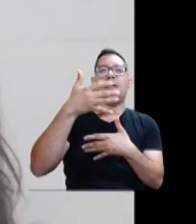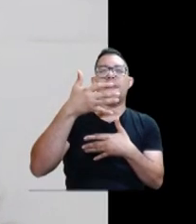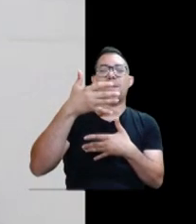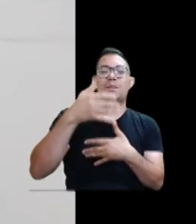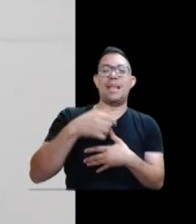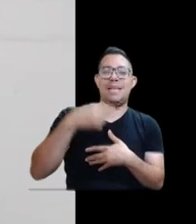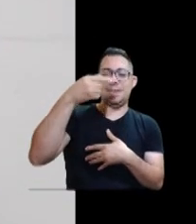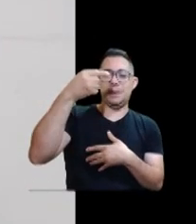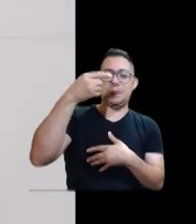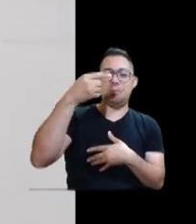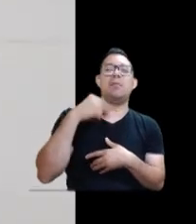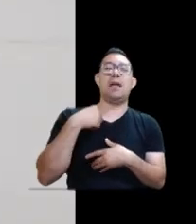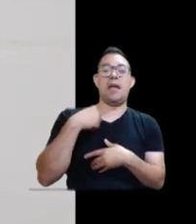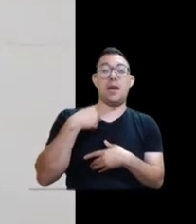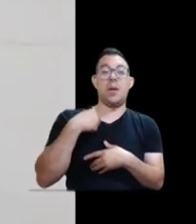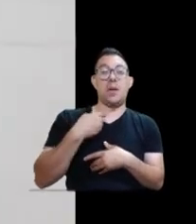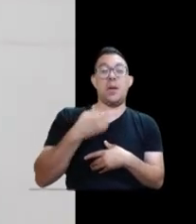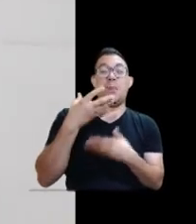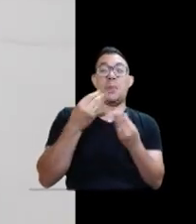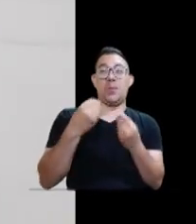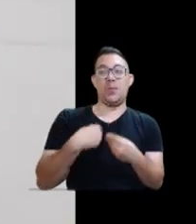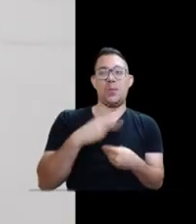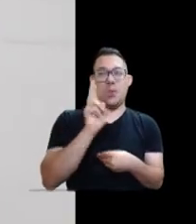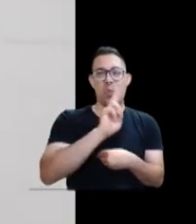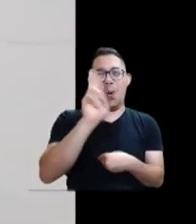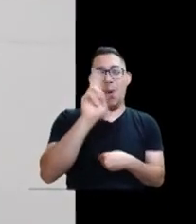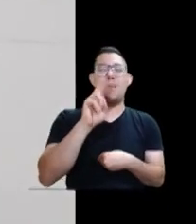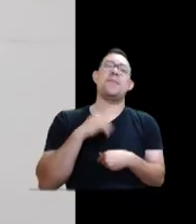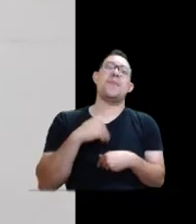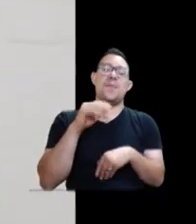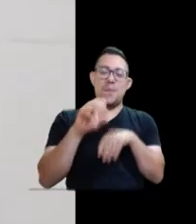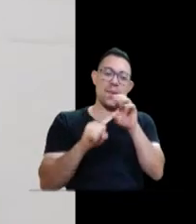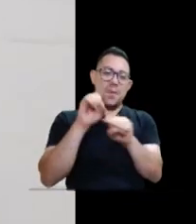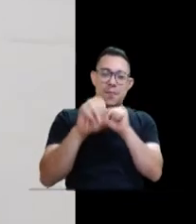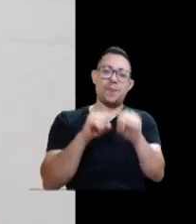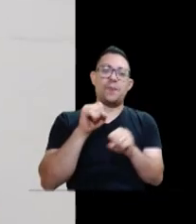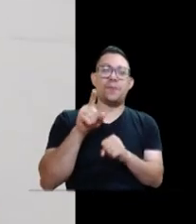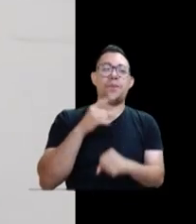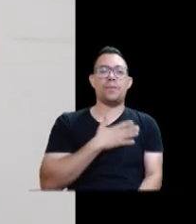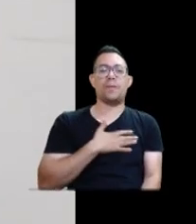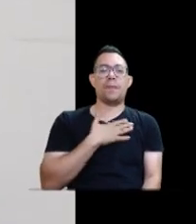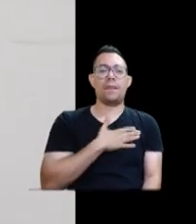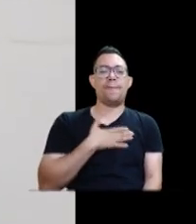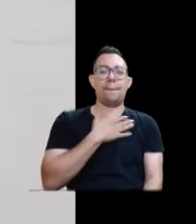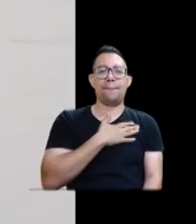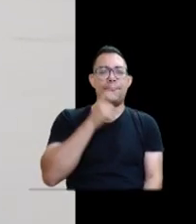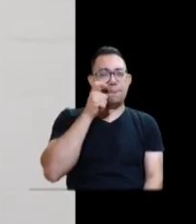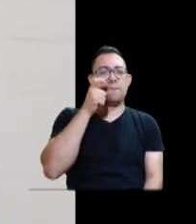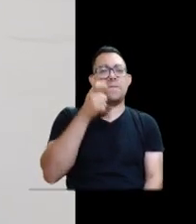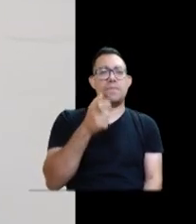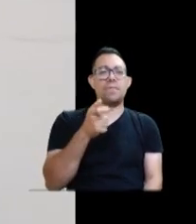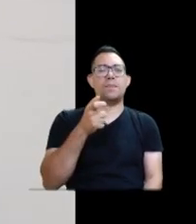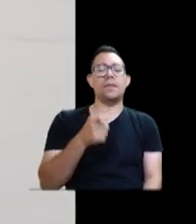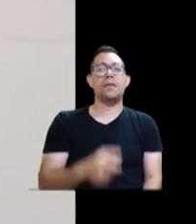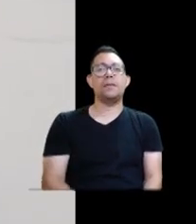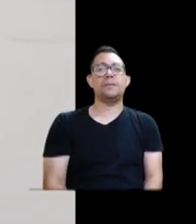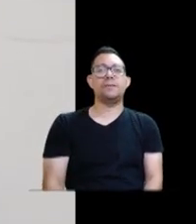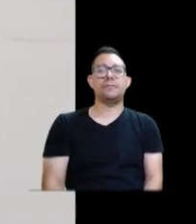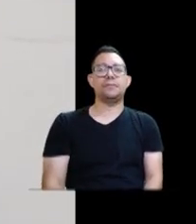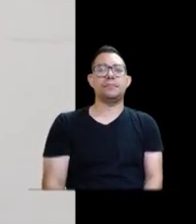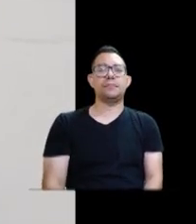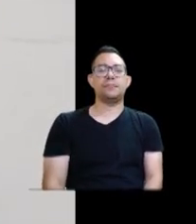acho que assim na lista, né, de quem retirou o filme, eu devia estar lá um tanto de vezes. Então, Assédio